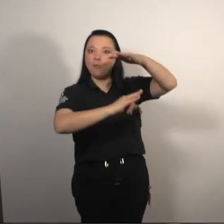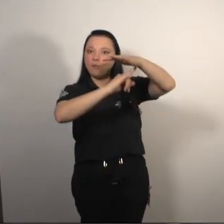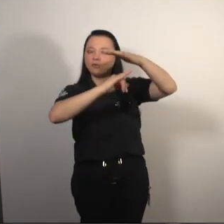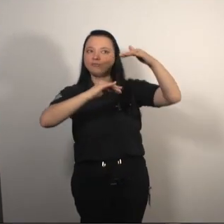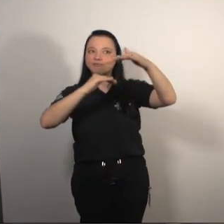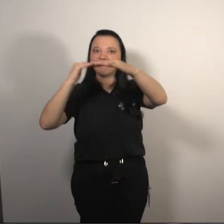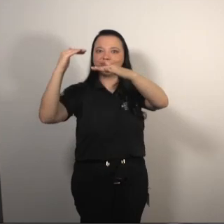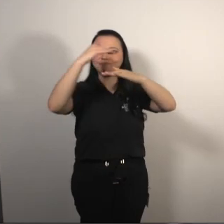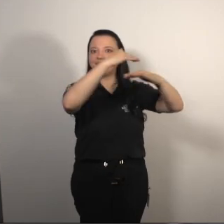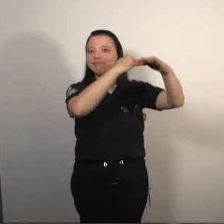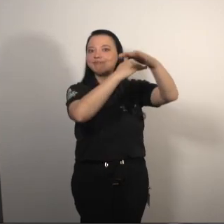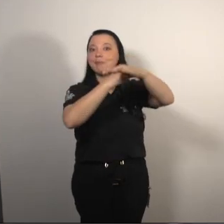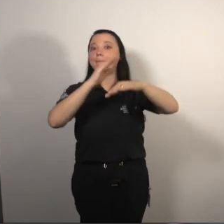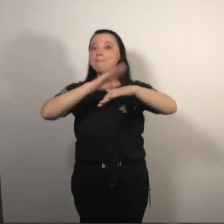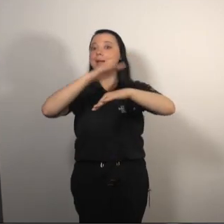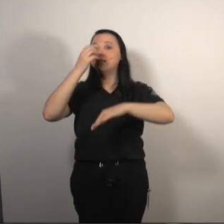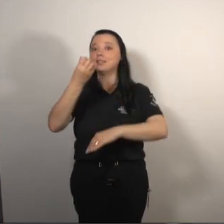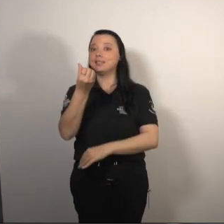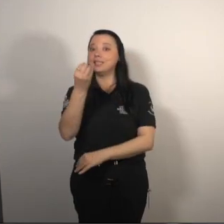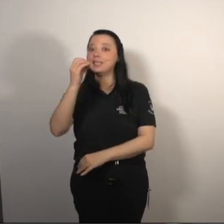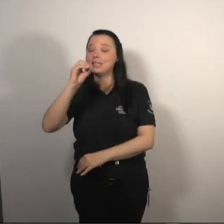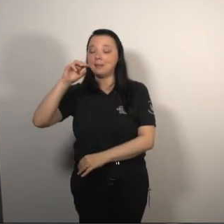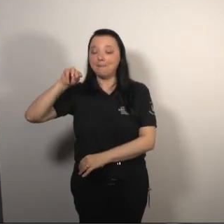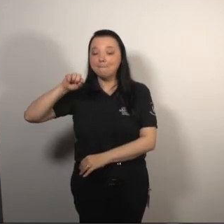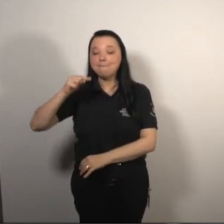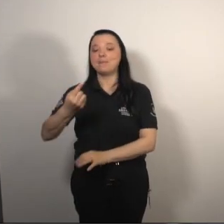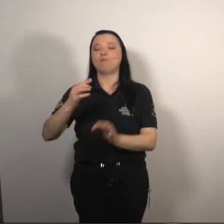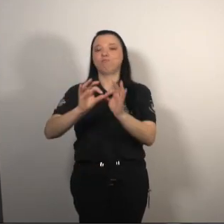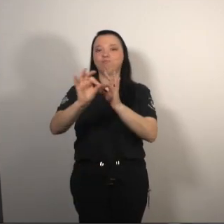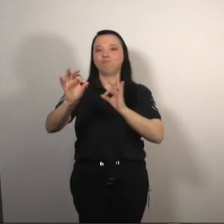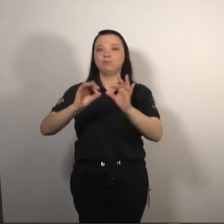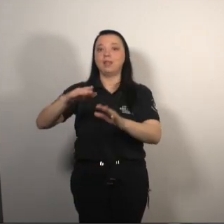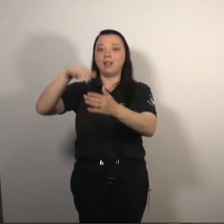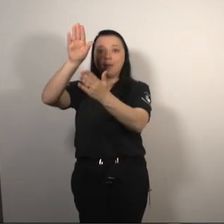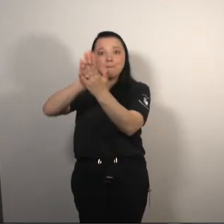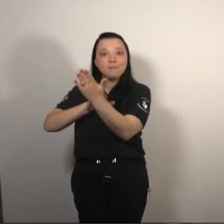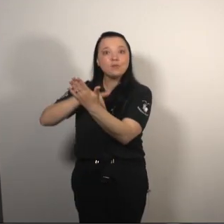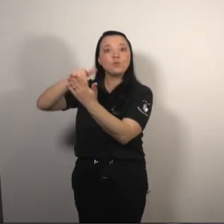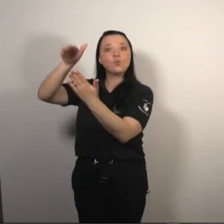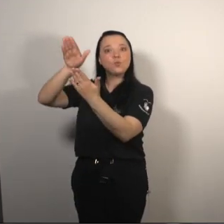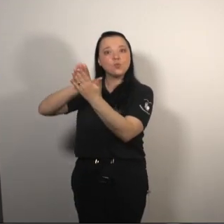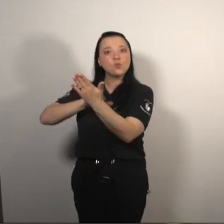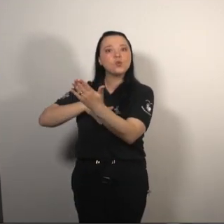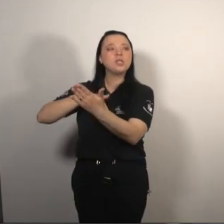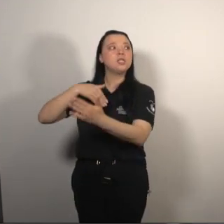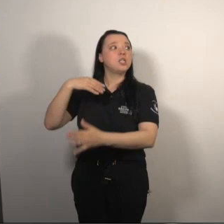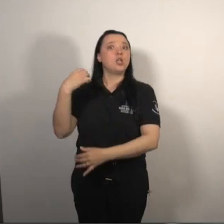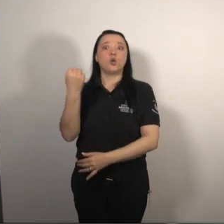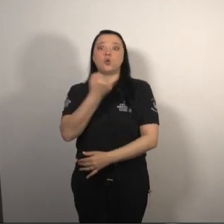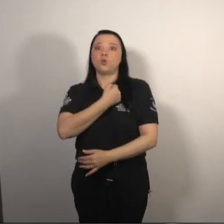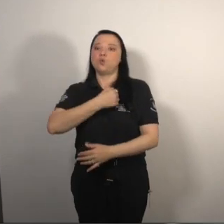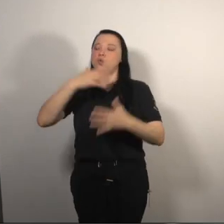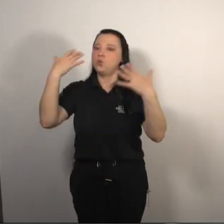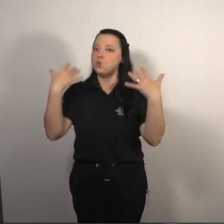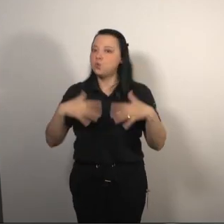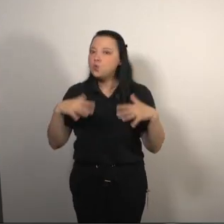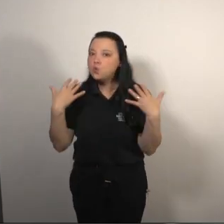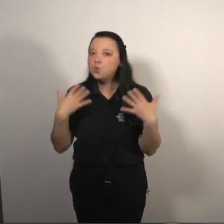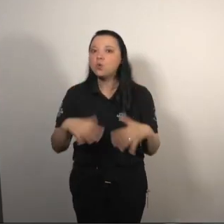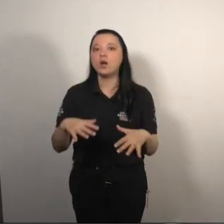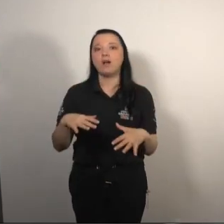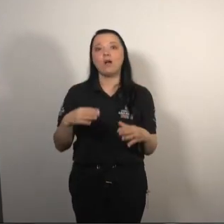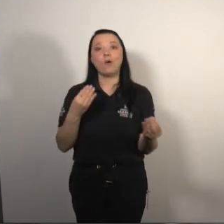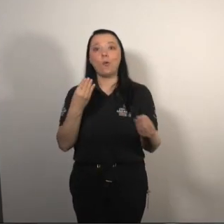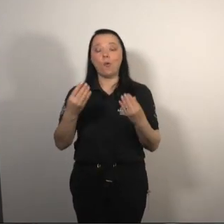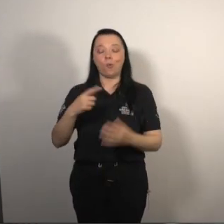Mais de 60.000 metros quadrados em pinturas. São números grandiosos, como São Paulo, a